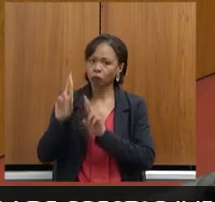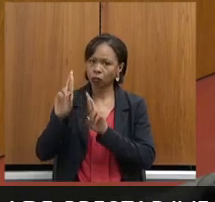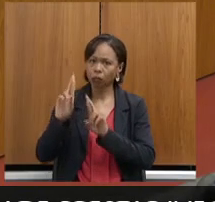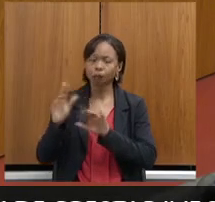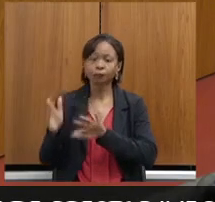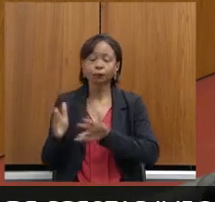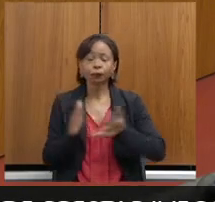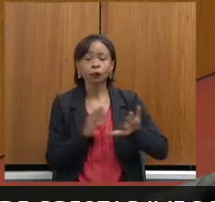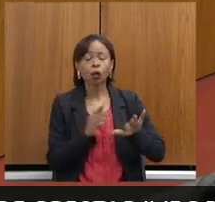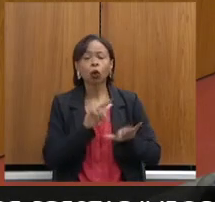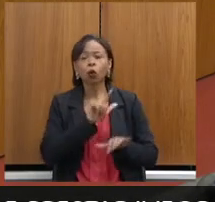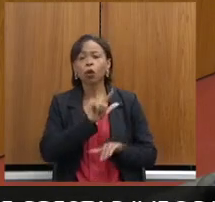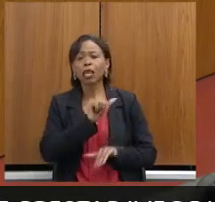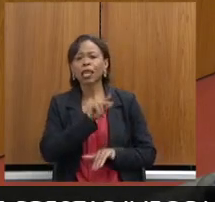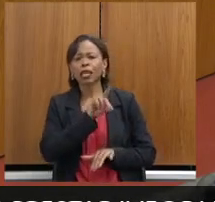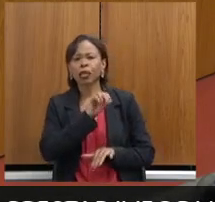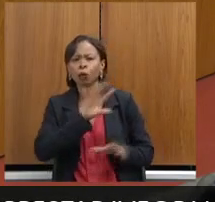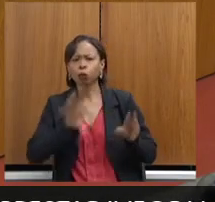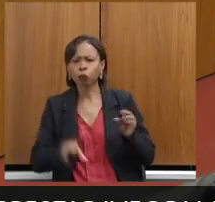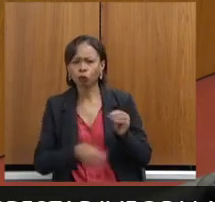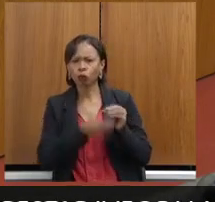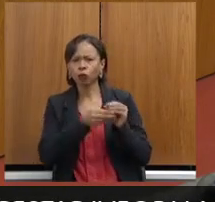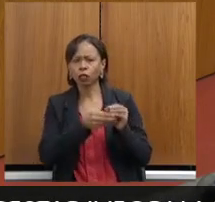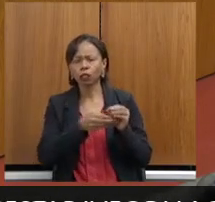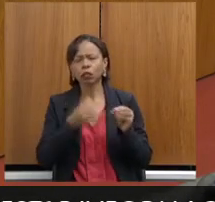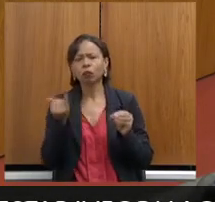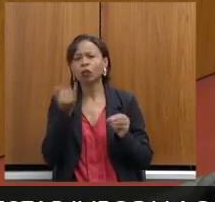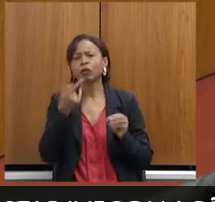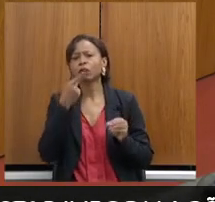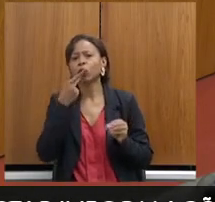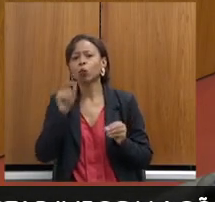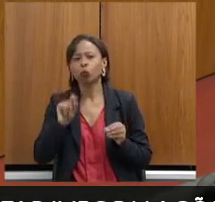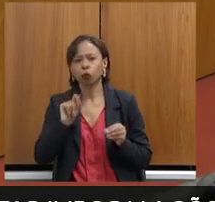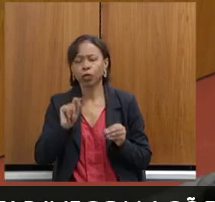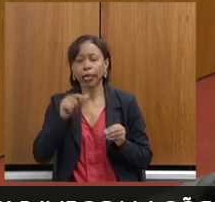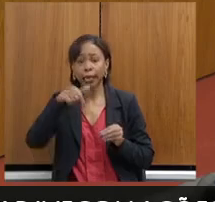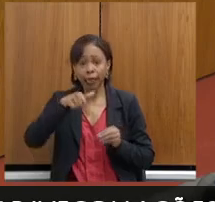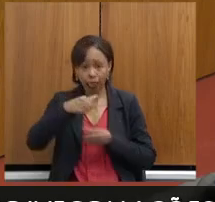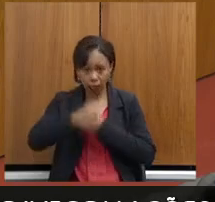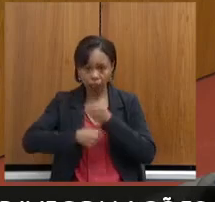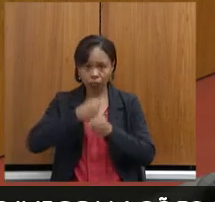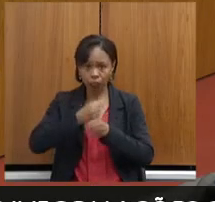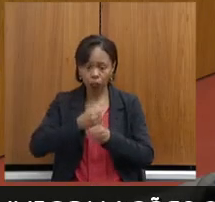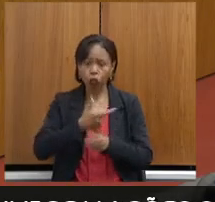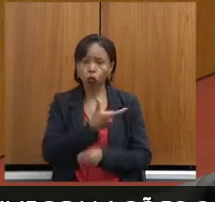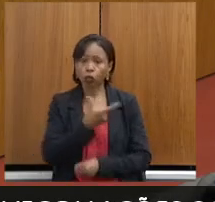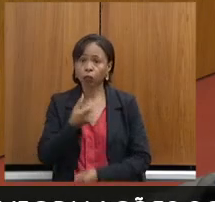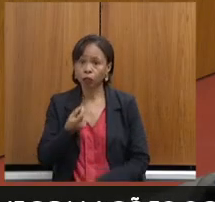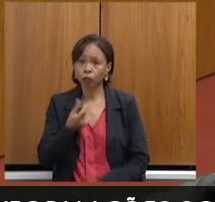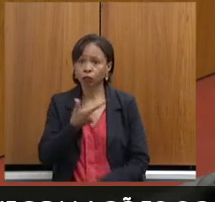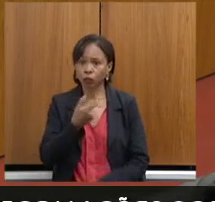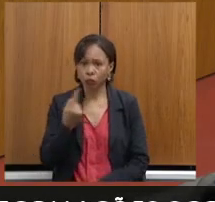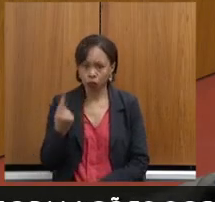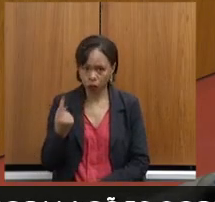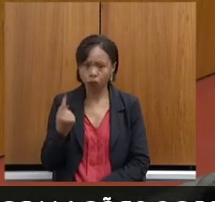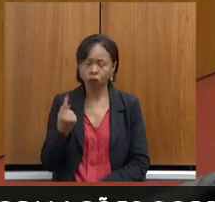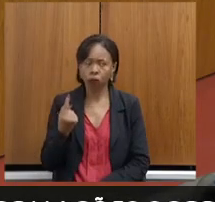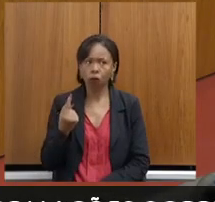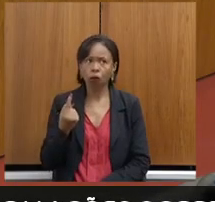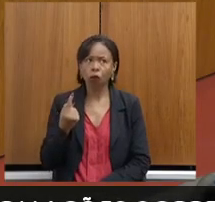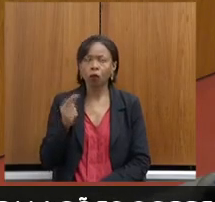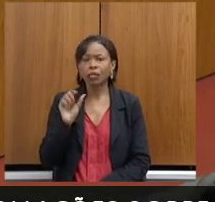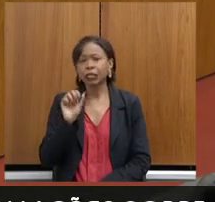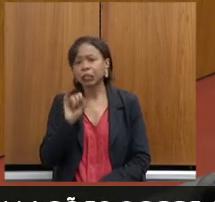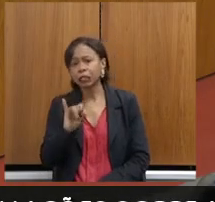laudos complementares é importante dizer ao senhor que a partir deste ano 2021 é